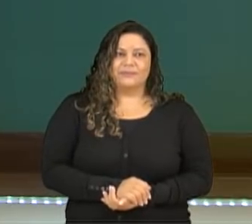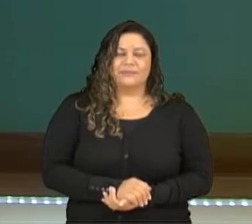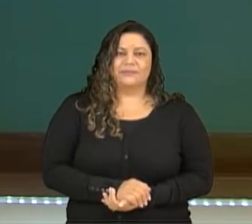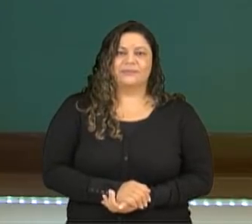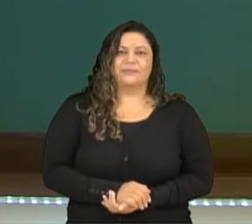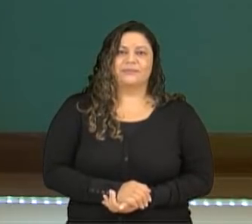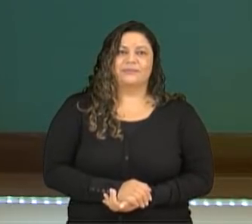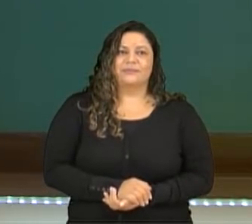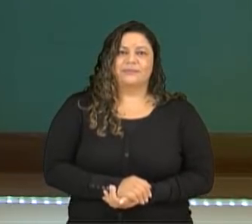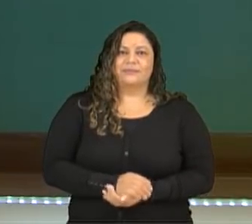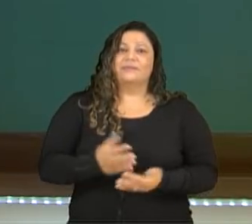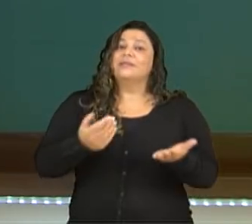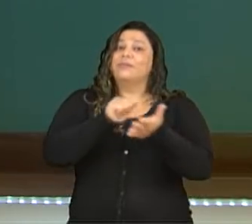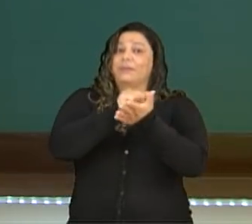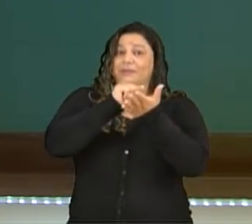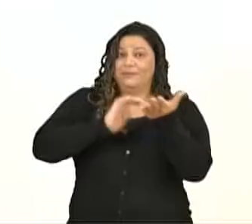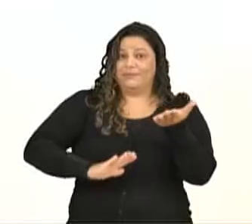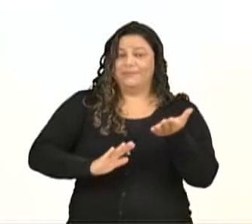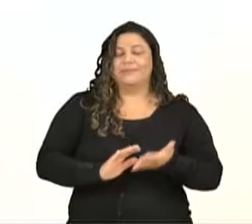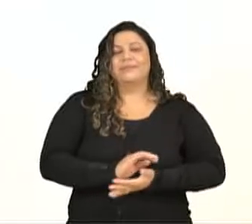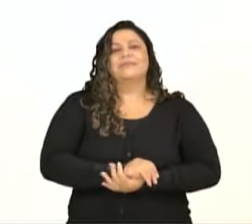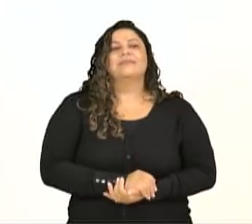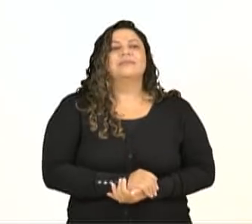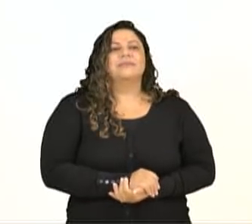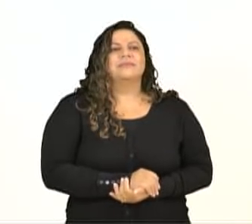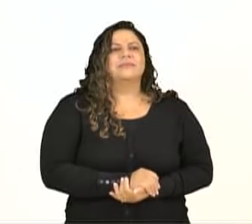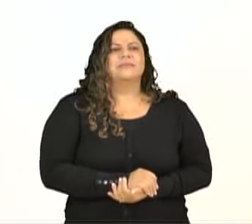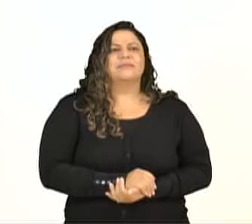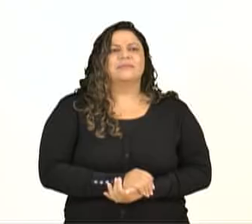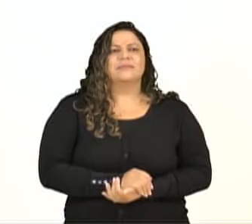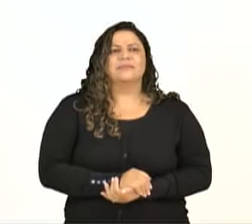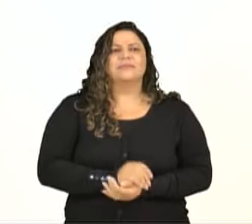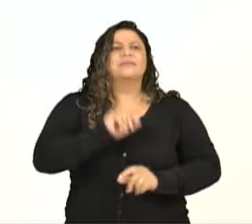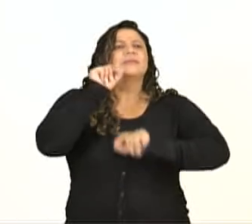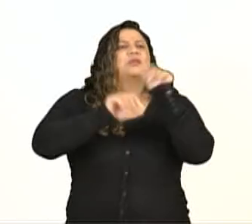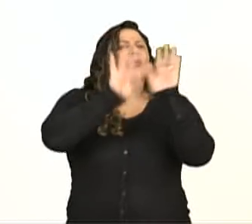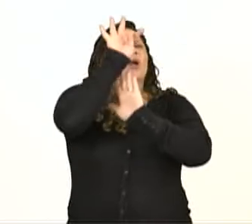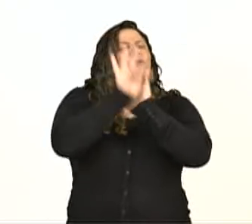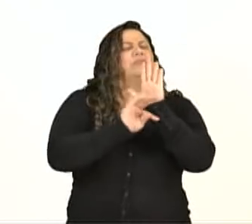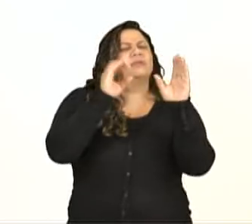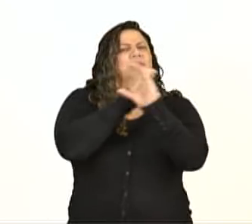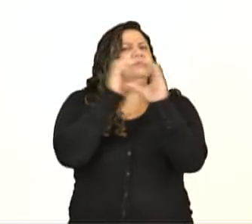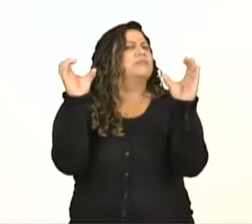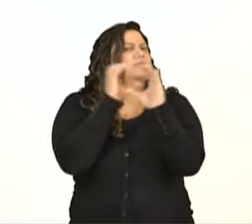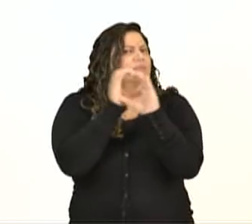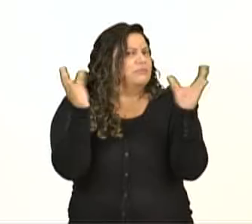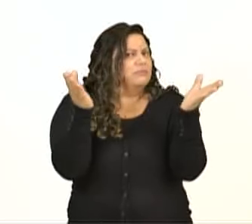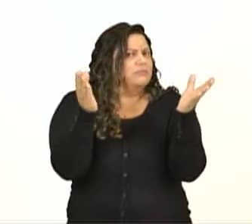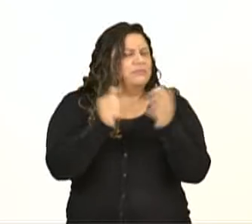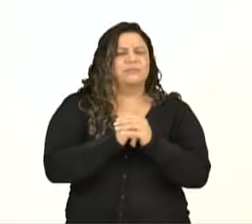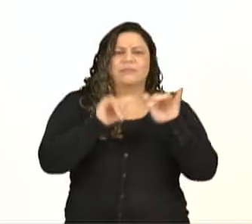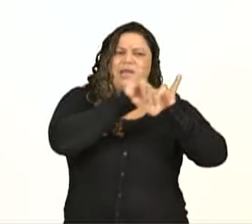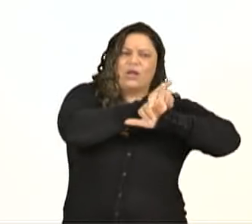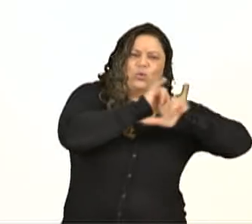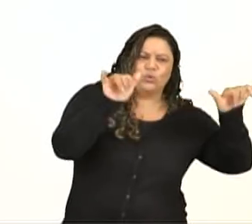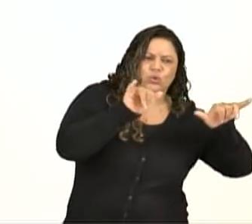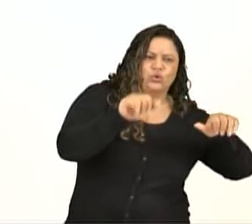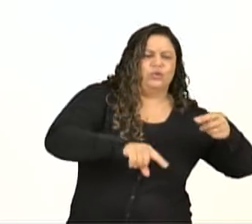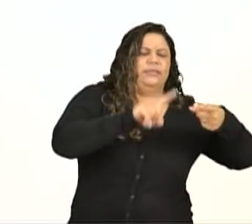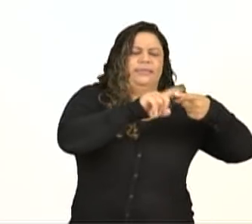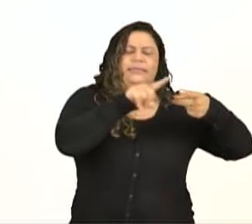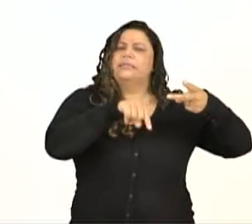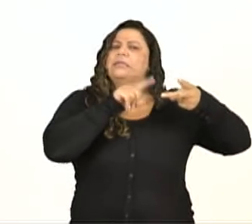Vamos de mais uma atividadezinha? Qual texto é mais confiável, a notícia ou a